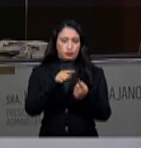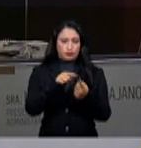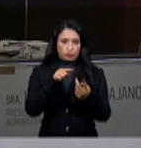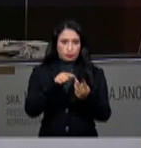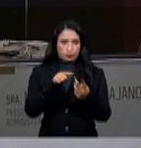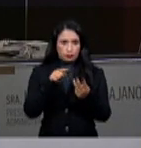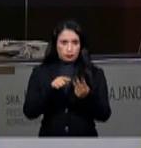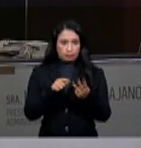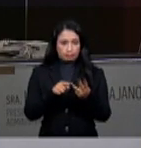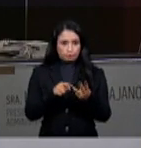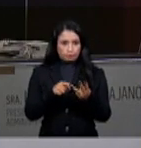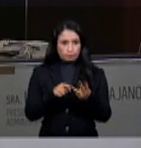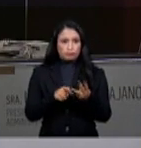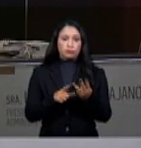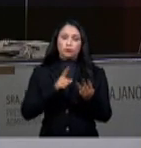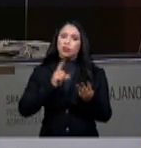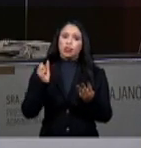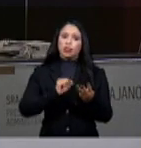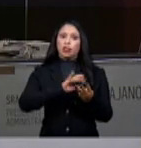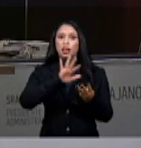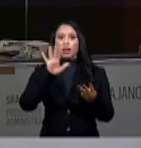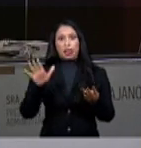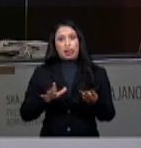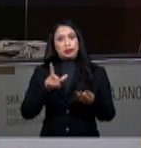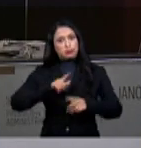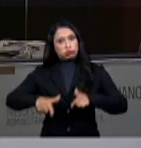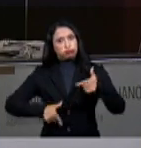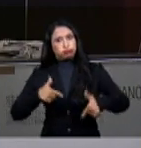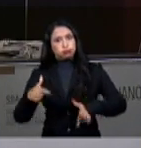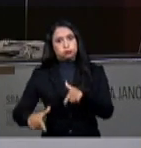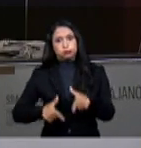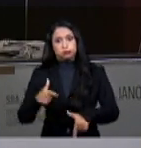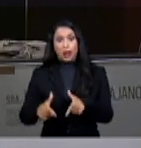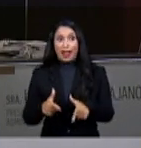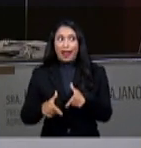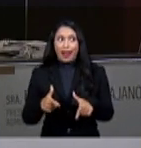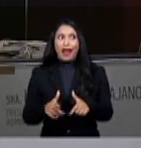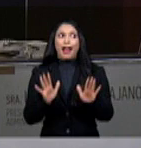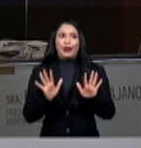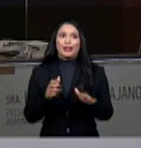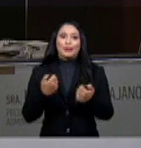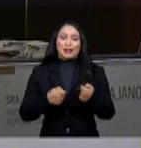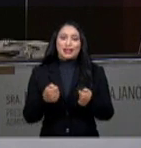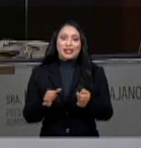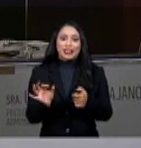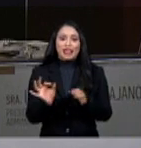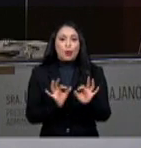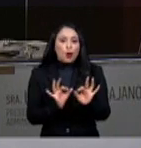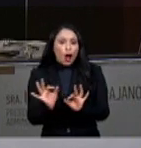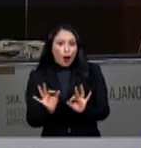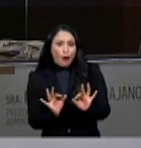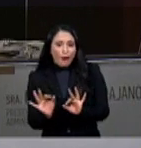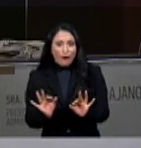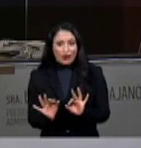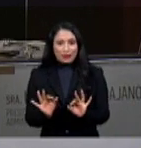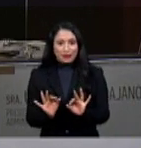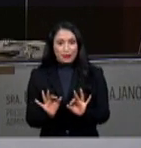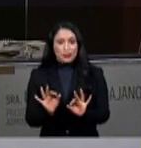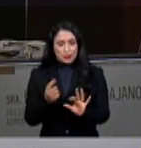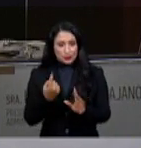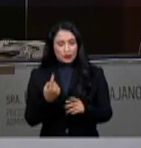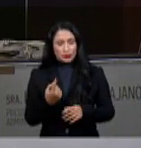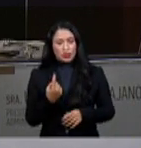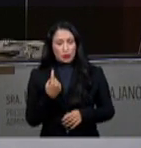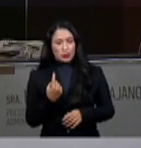Nossa é muito claro e a gente já tá no caos trabalhando agora de jacko ordem mas nós já estamos fazendo para ver o que que dá uma